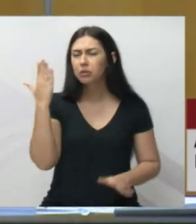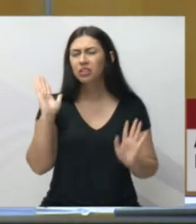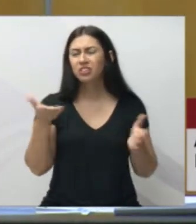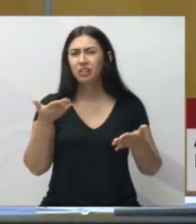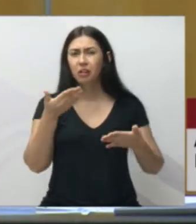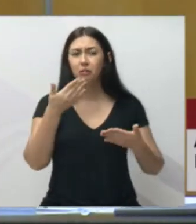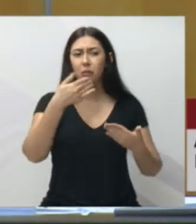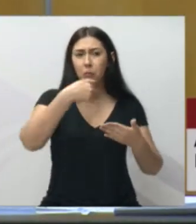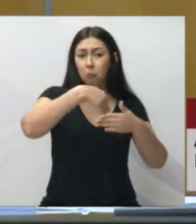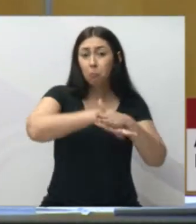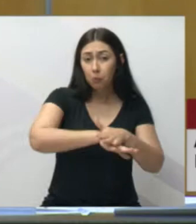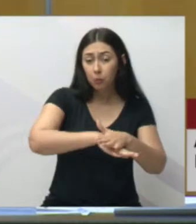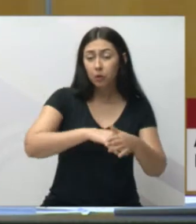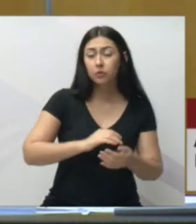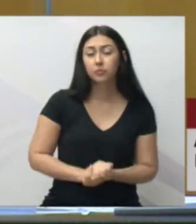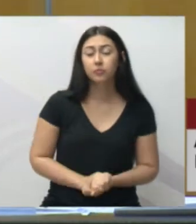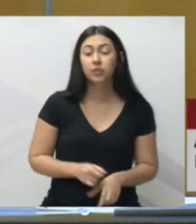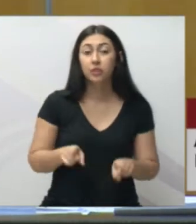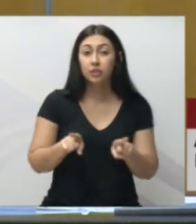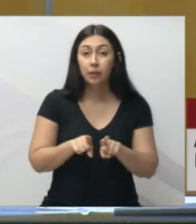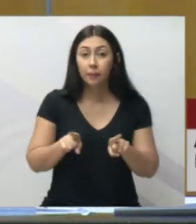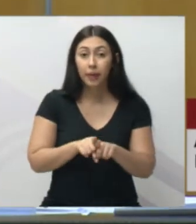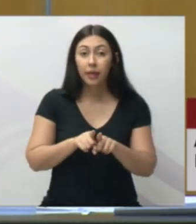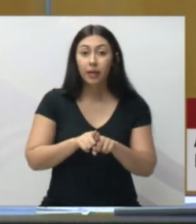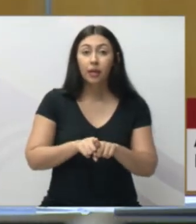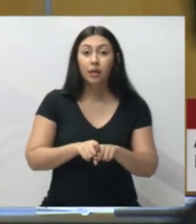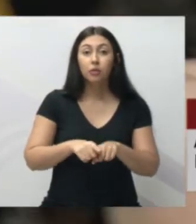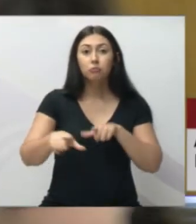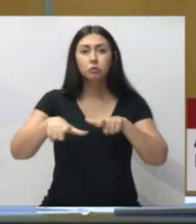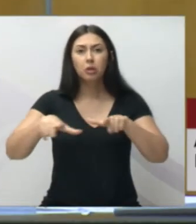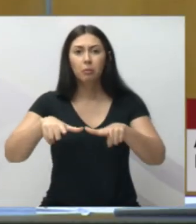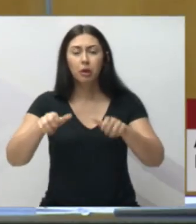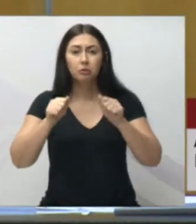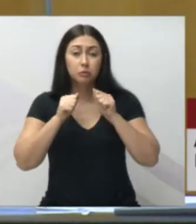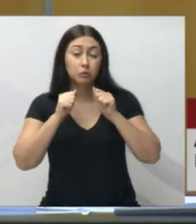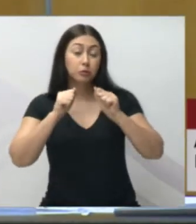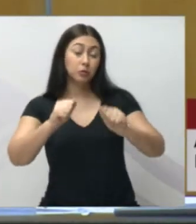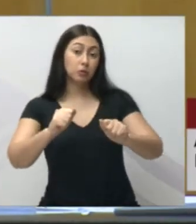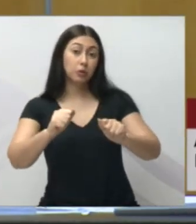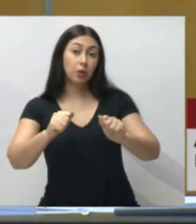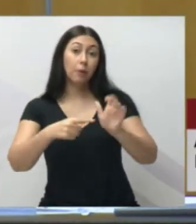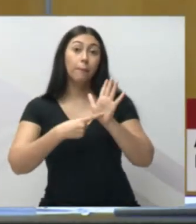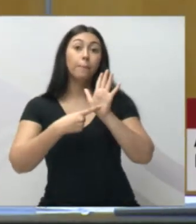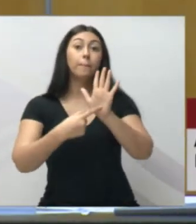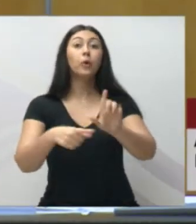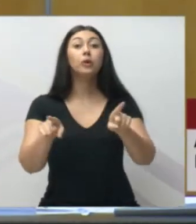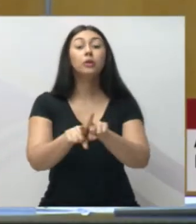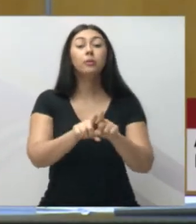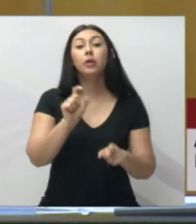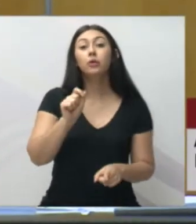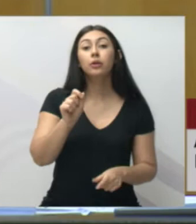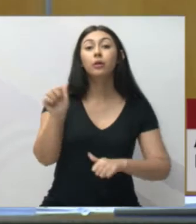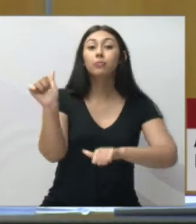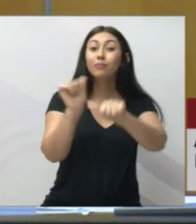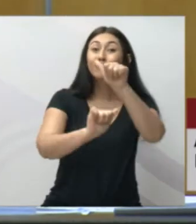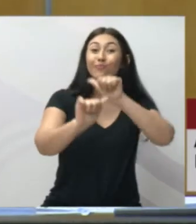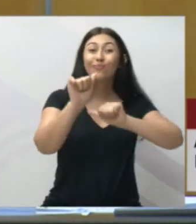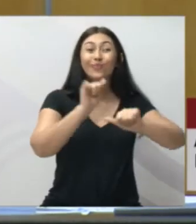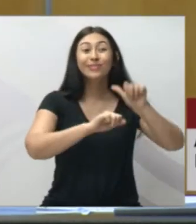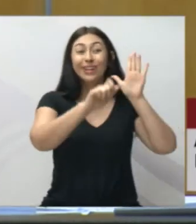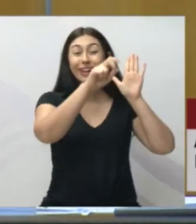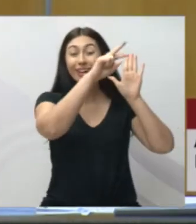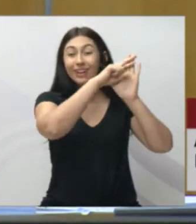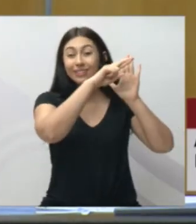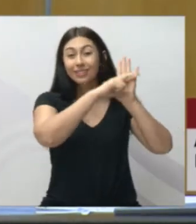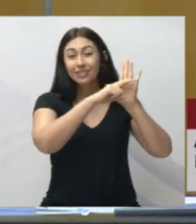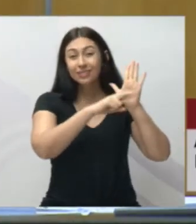Além da redução da lotação do cargo de assessor, o novo projeto de lei também traz a pretensão de modificação do regramento sobre